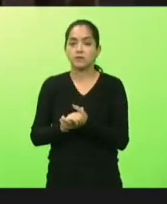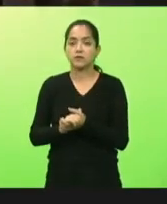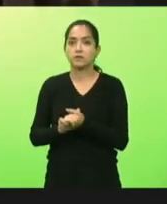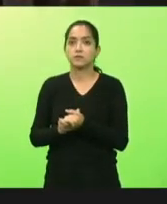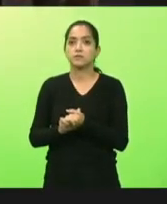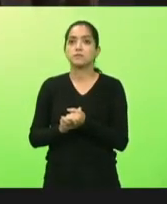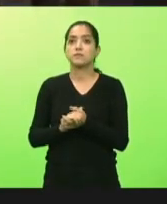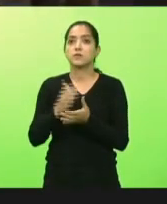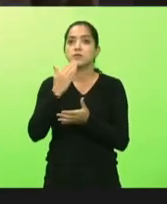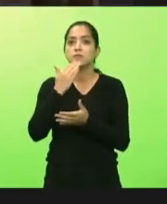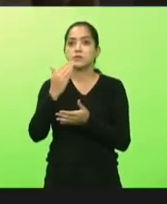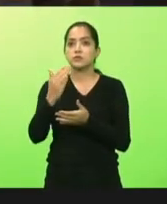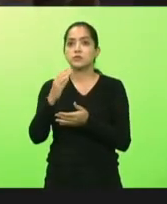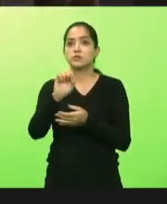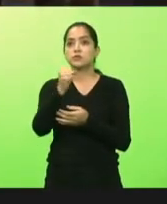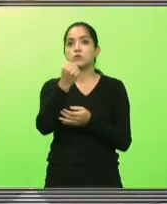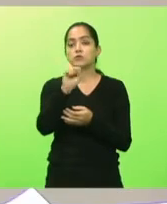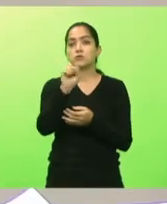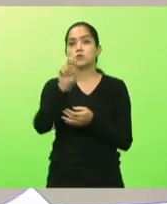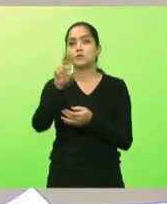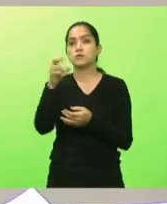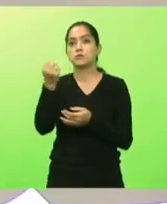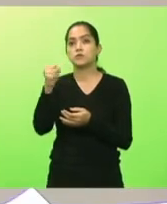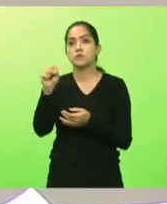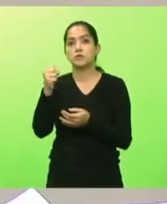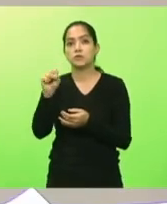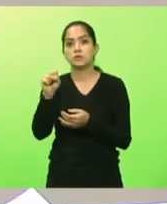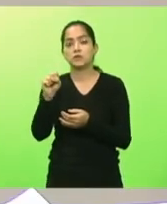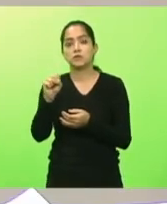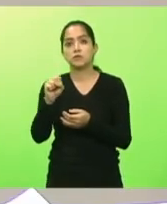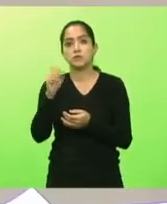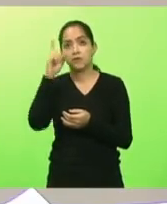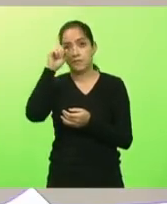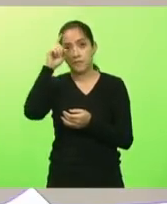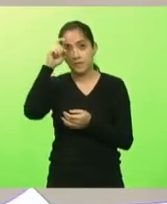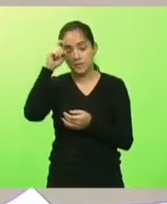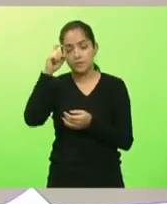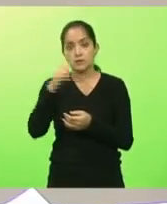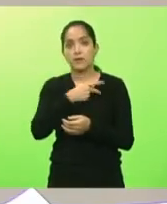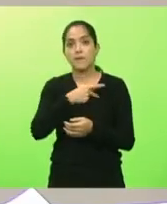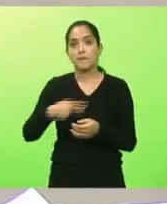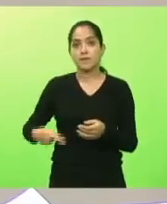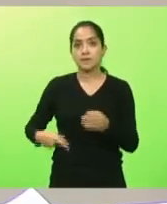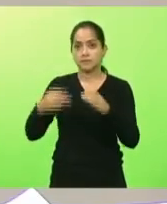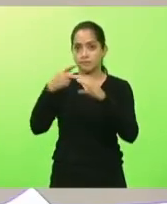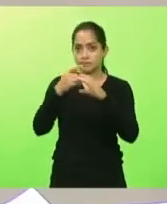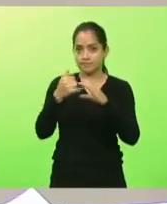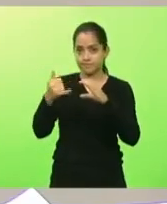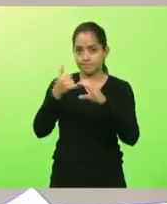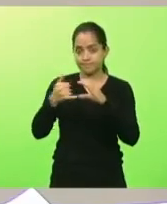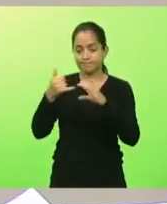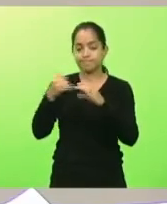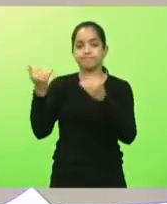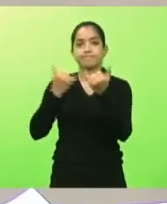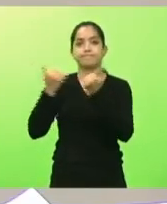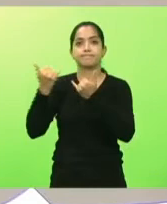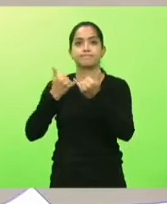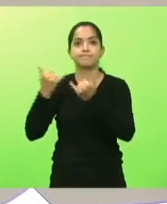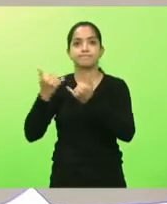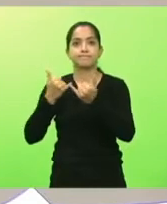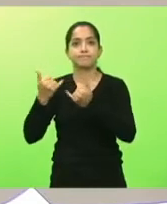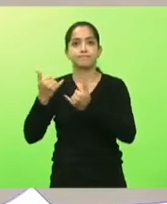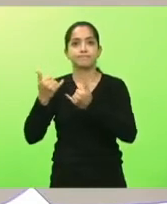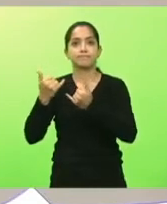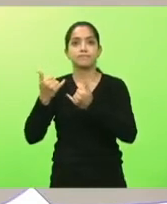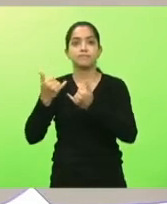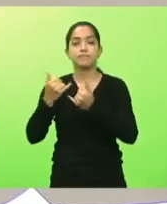unanimidade. Requerimento 858, autor deputado Marcos Vieira, solicitando ao presidente da SELESC informações acerca dos adicionais recebidos pelos diretores